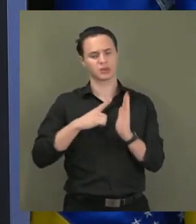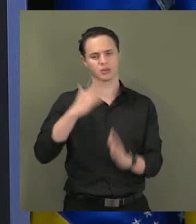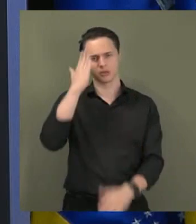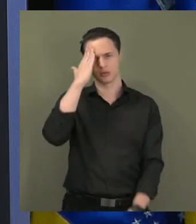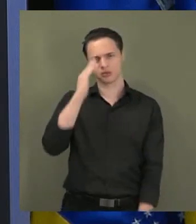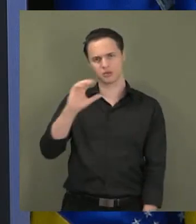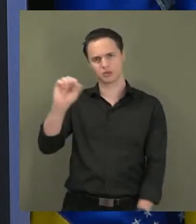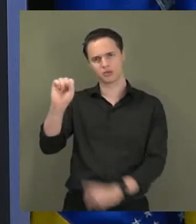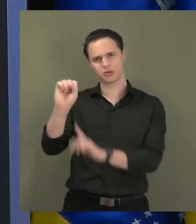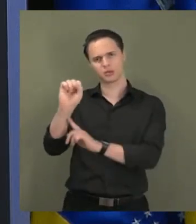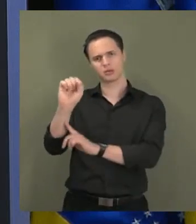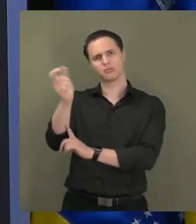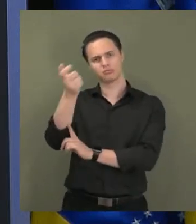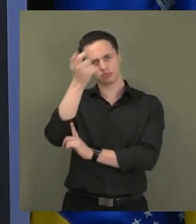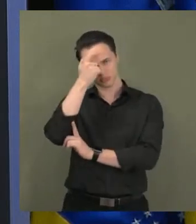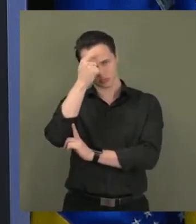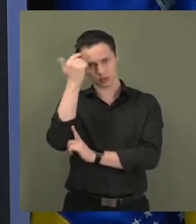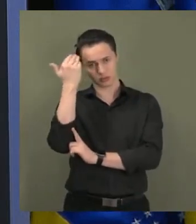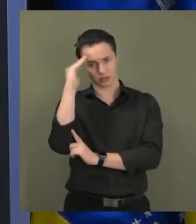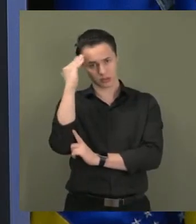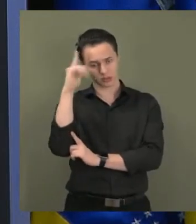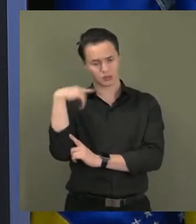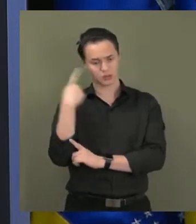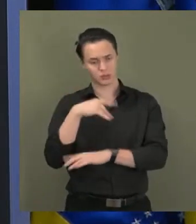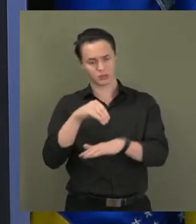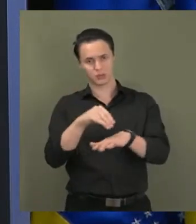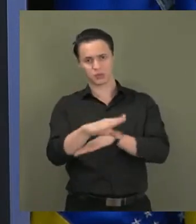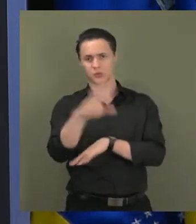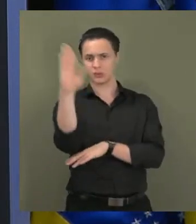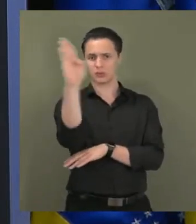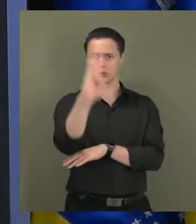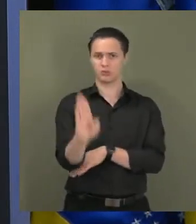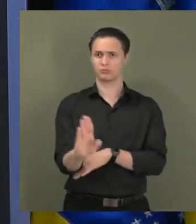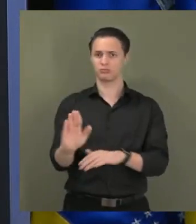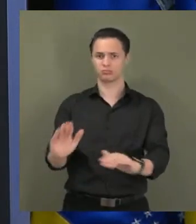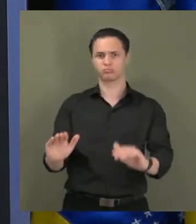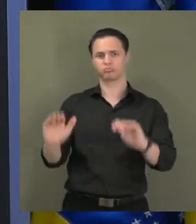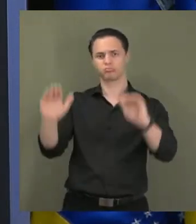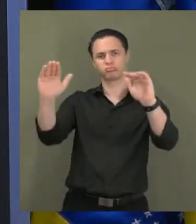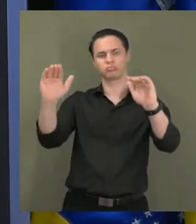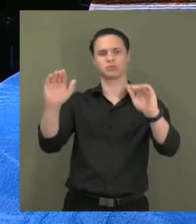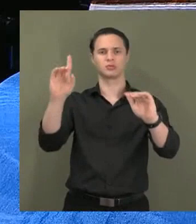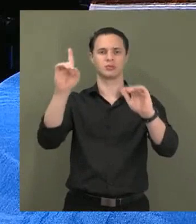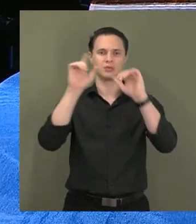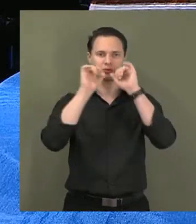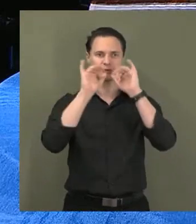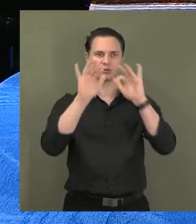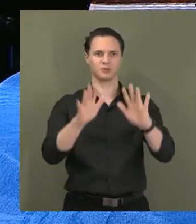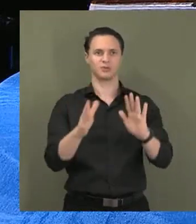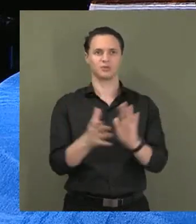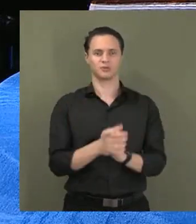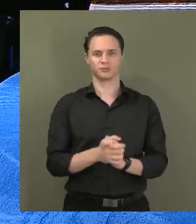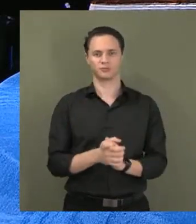sabedoria, discernimento, para colocarmos o Brasil no posto que ele merece, que é no topo do mundo. Que Deus abençoe a todos. Obrigado.